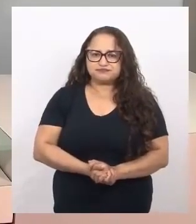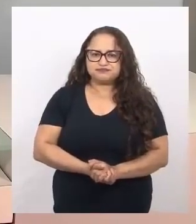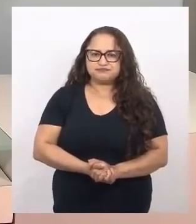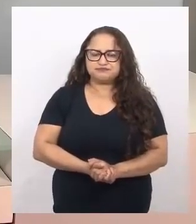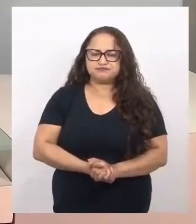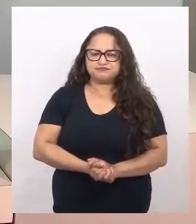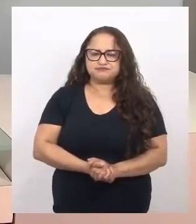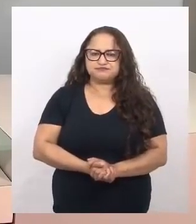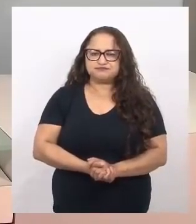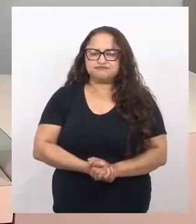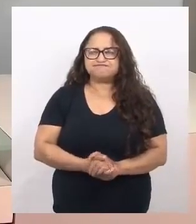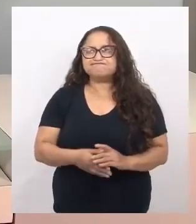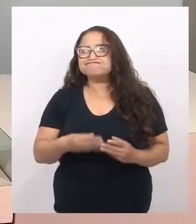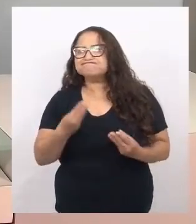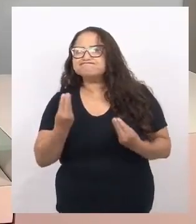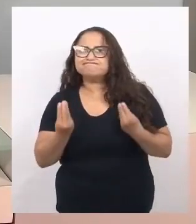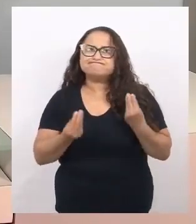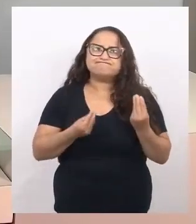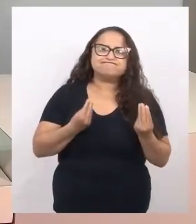vamos dizer assim,